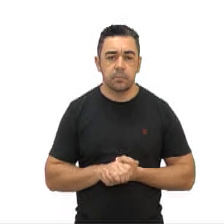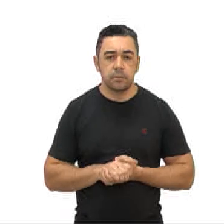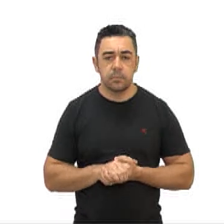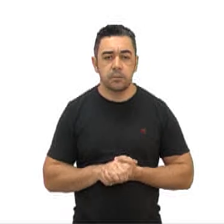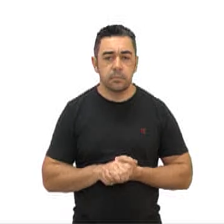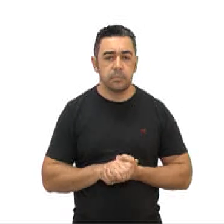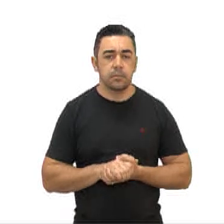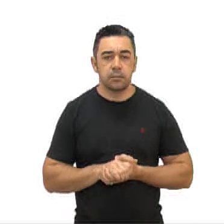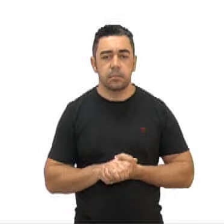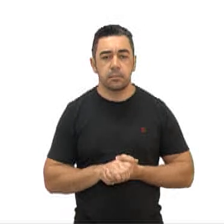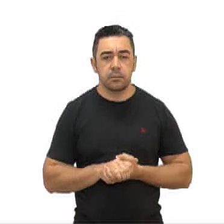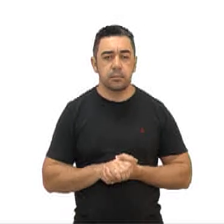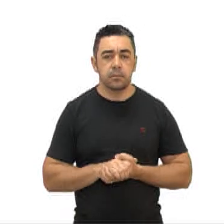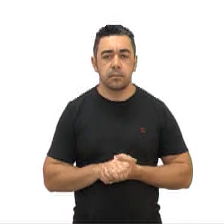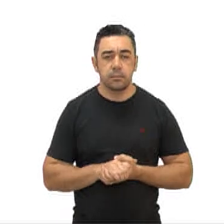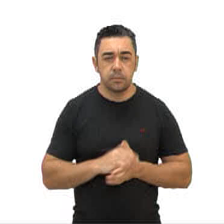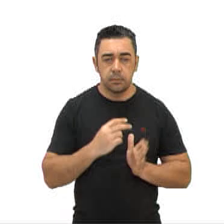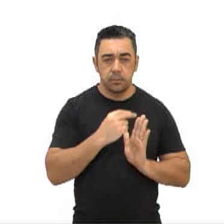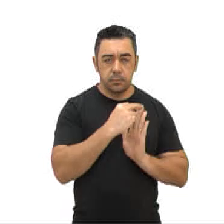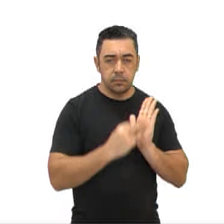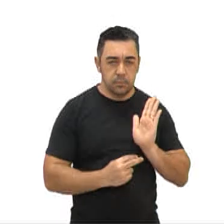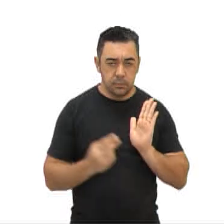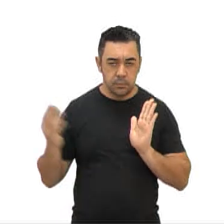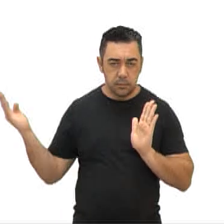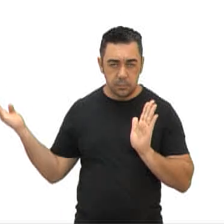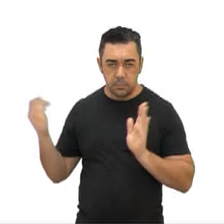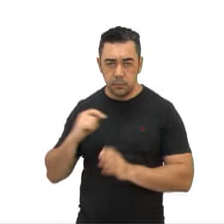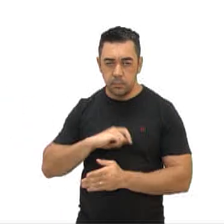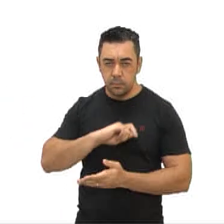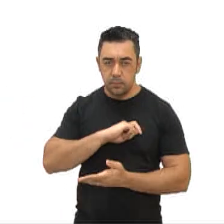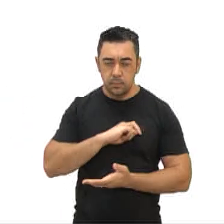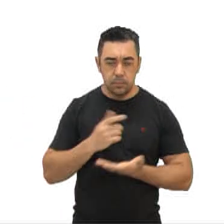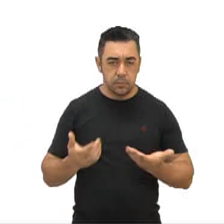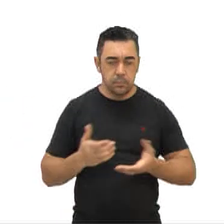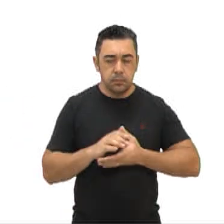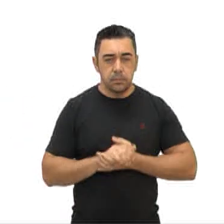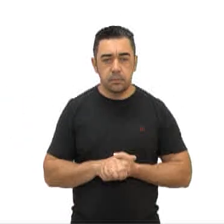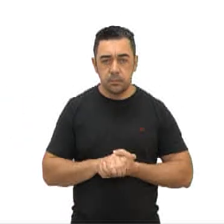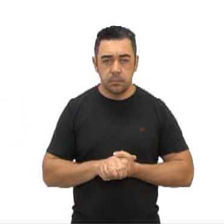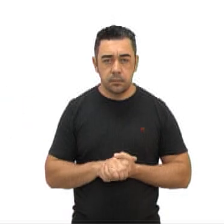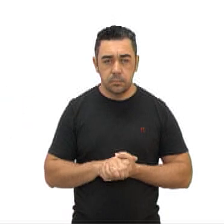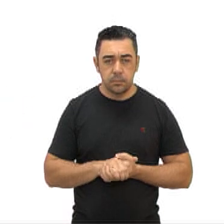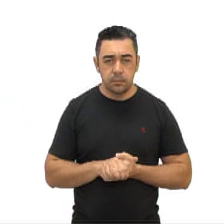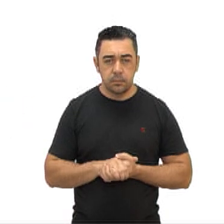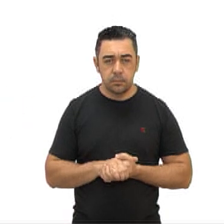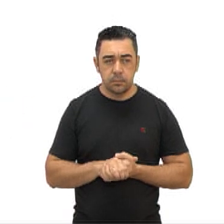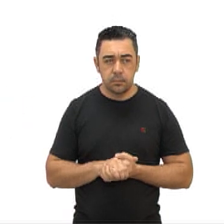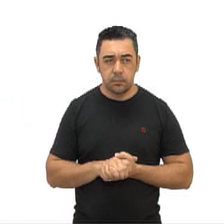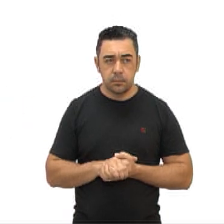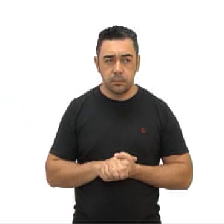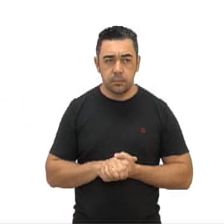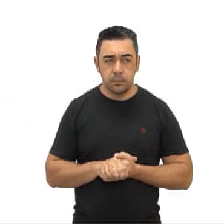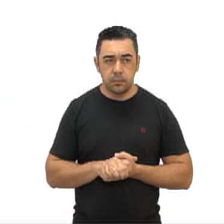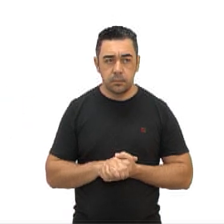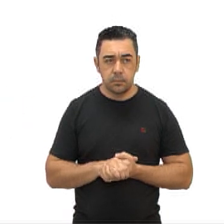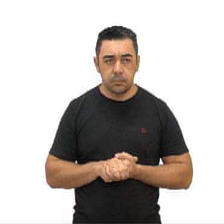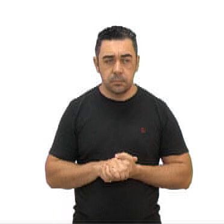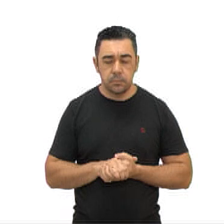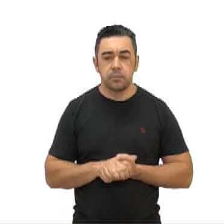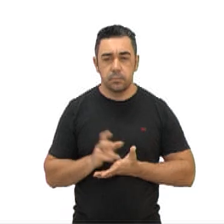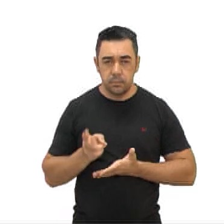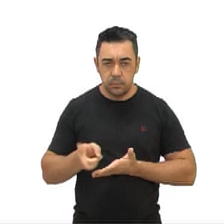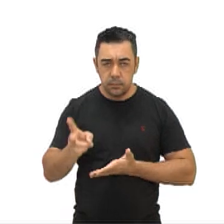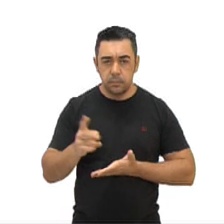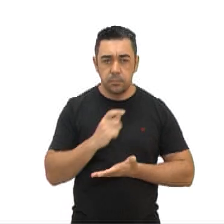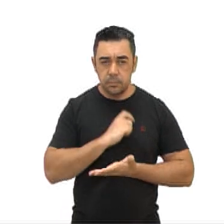esta evolução vaya sendo mais lenta, ha destacado Argimon. Bien? Em muitas